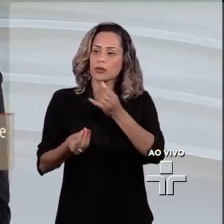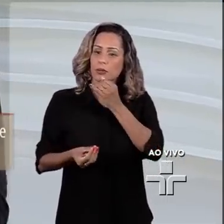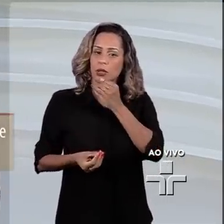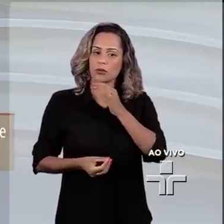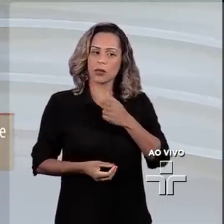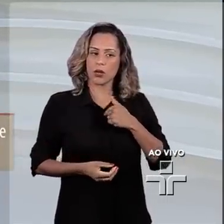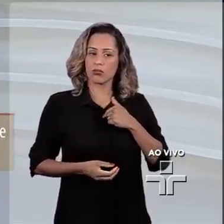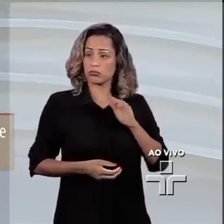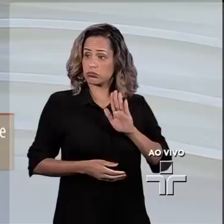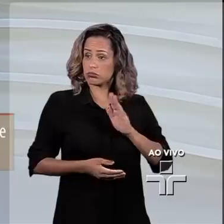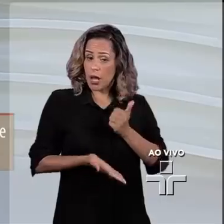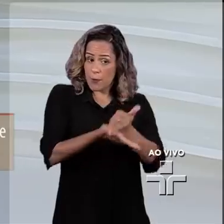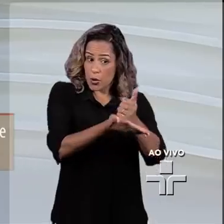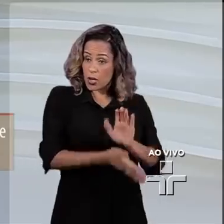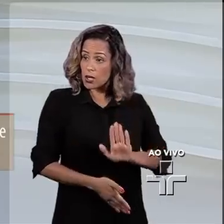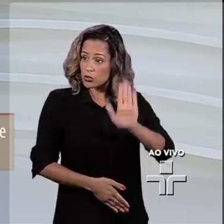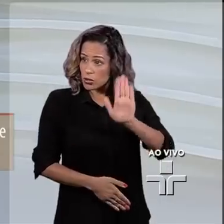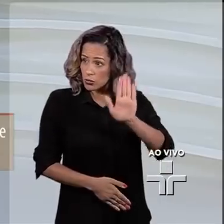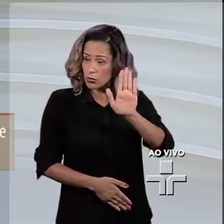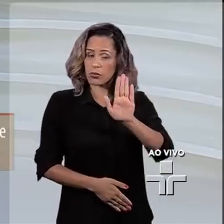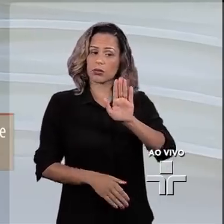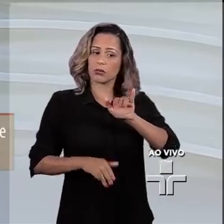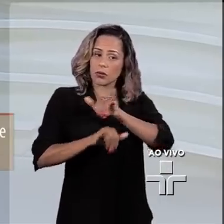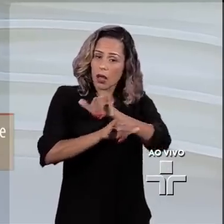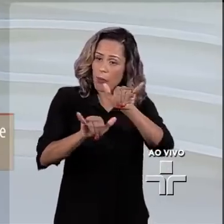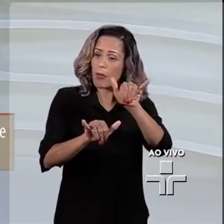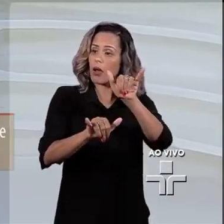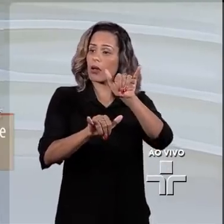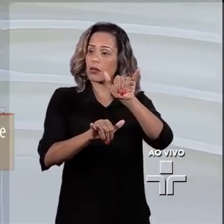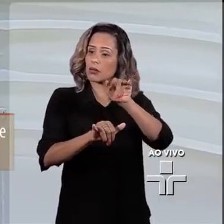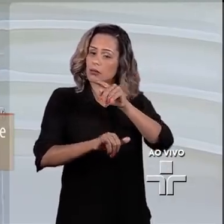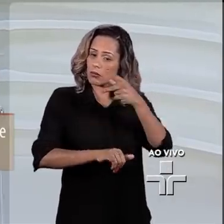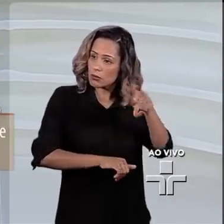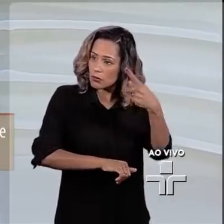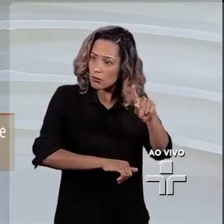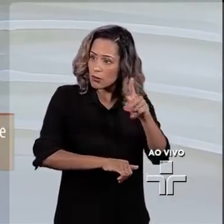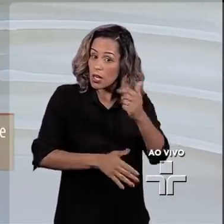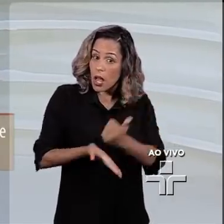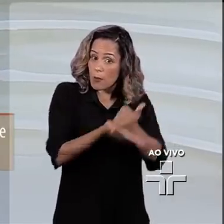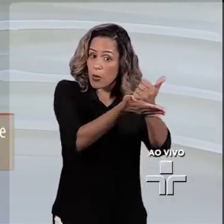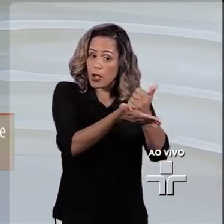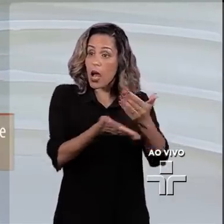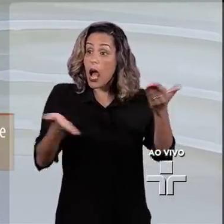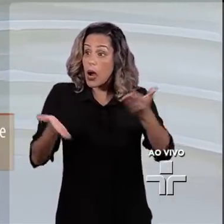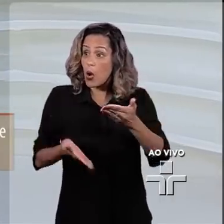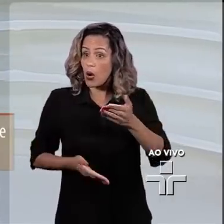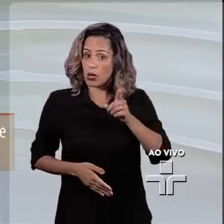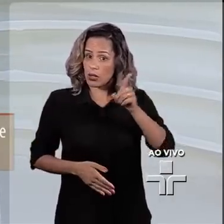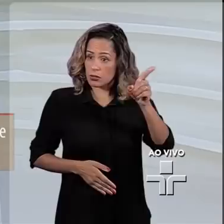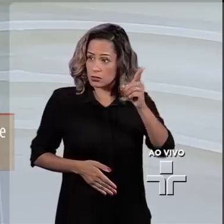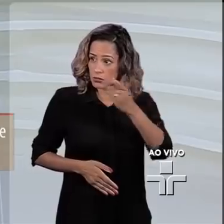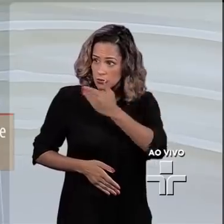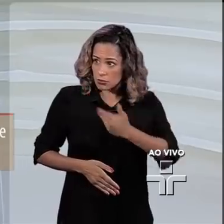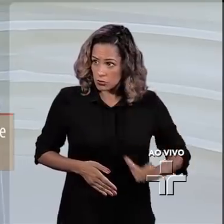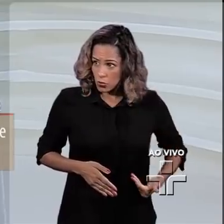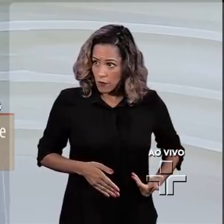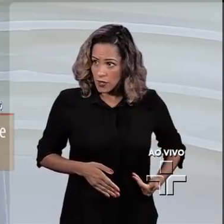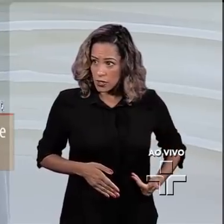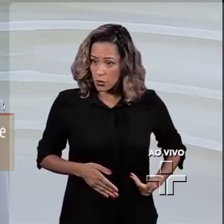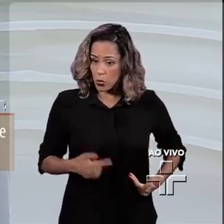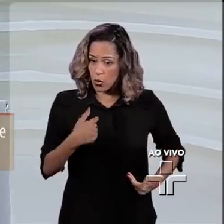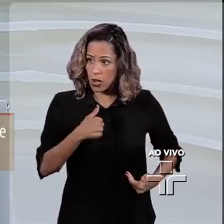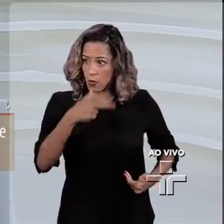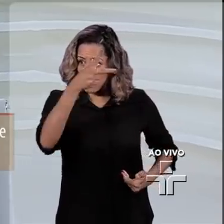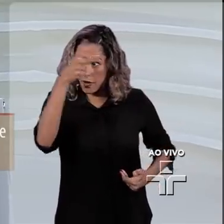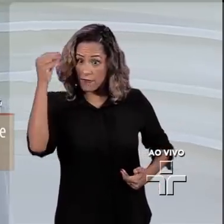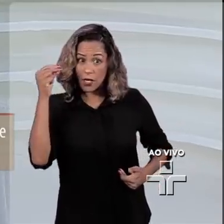candidato, apoiar ele durante a campanha, e agora que ele é governador e eu sou prefeito, e a gente pode fazer um monte de coisa conjuntamente aqui